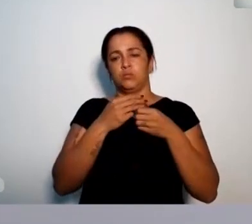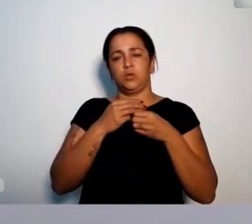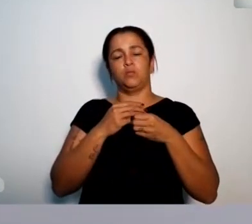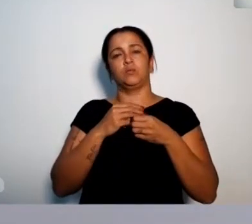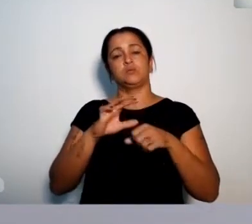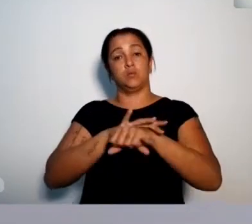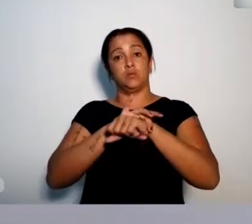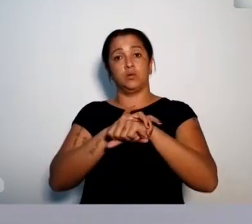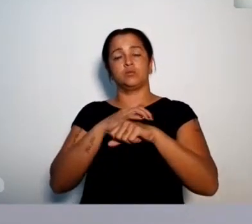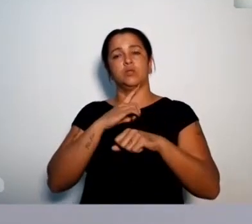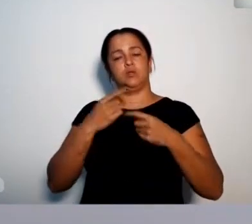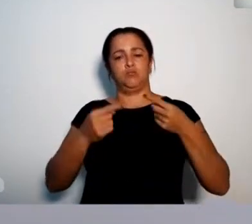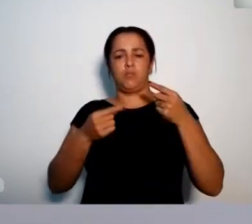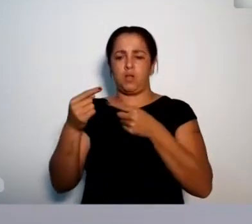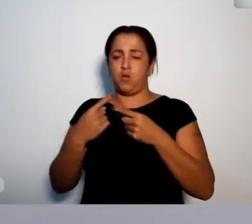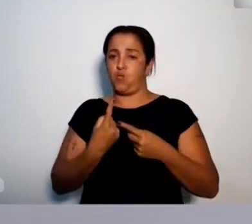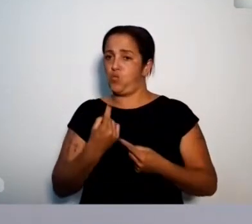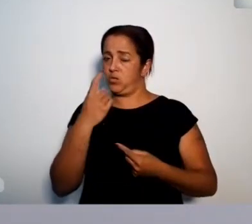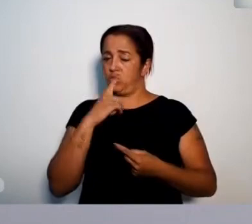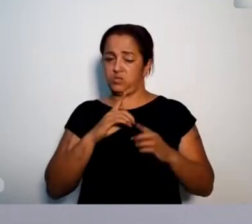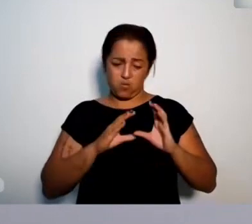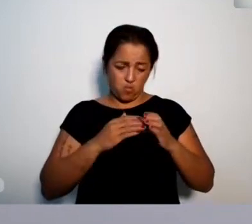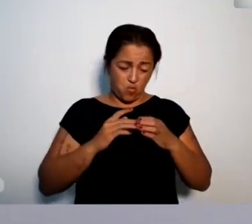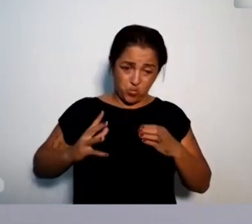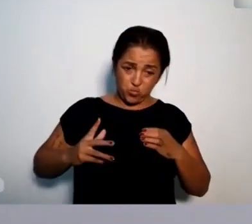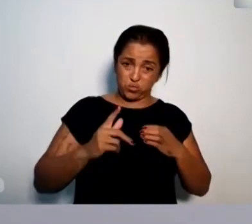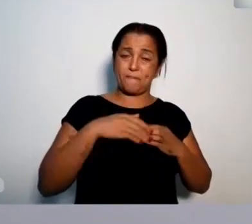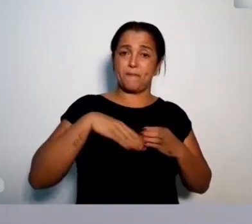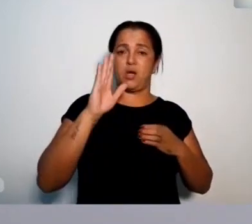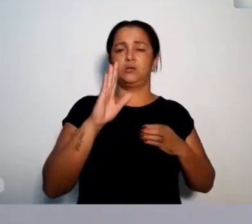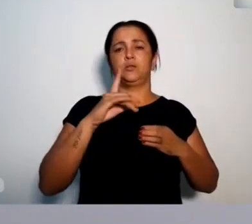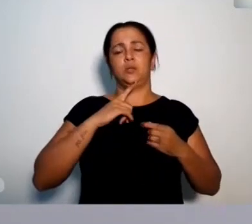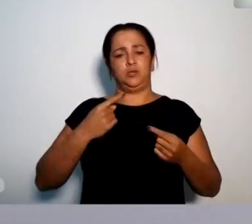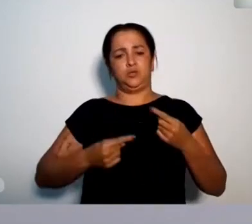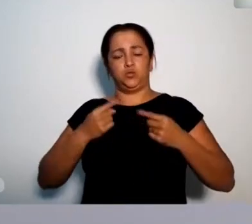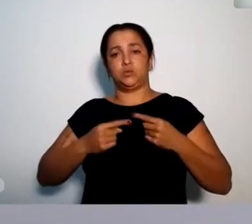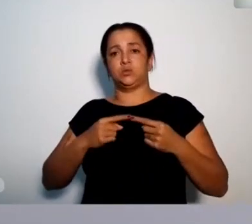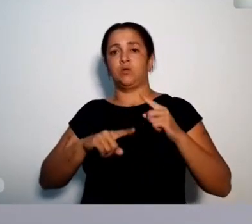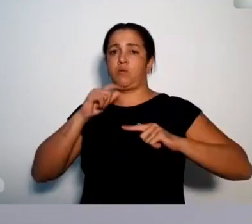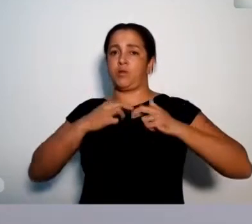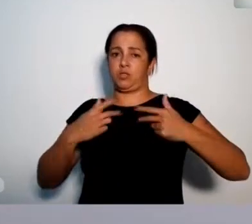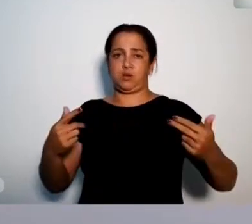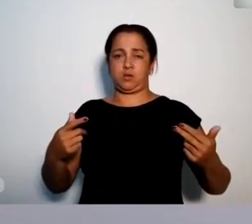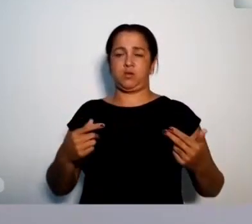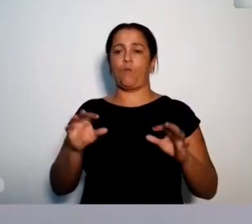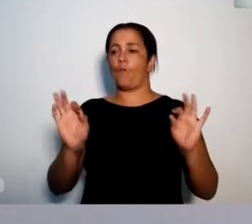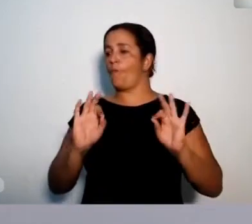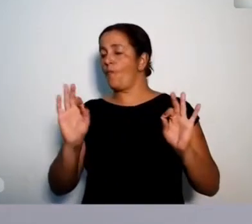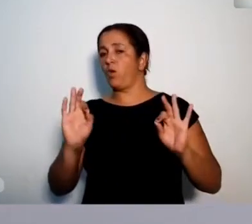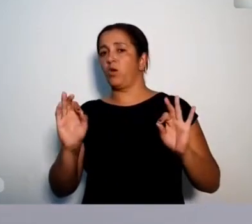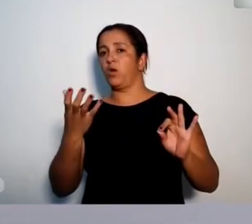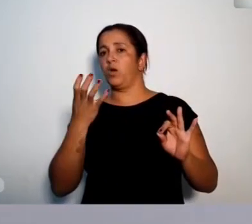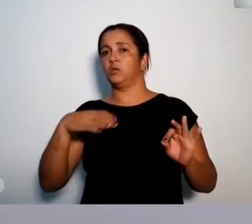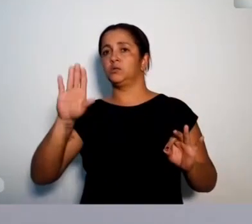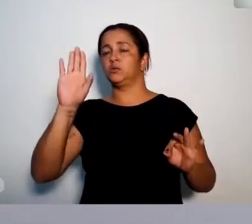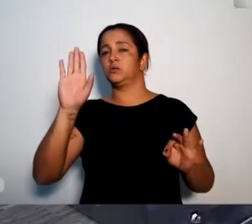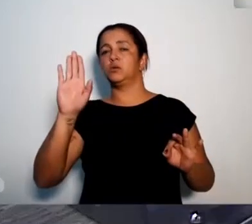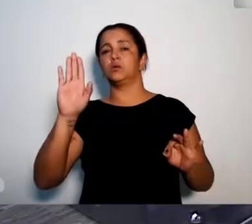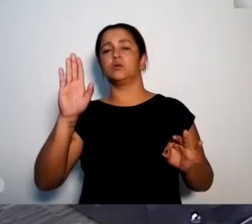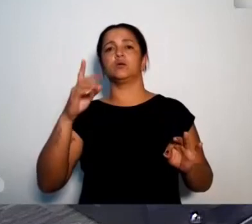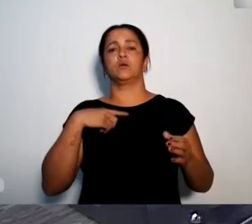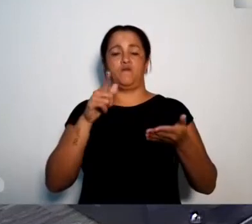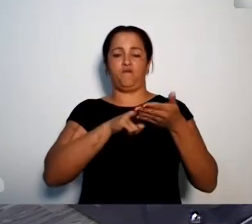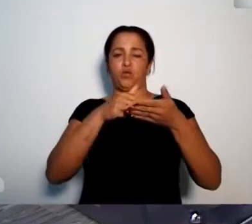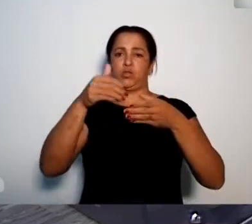votação única. Quórum, maioria absoluta. Está a discussão a matéria. Nenhum dos senhores vereadores querendo fazer uso da palavra, colocar em